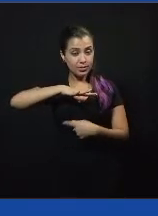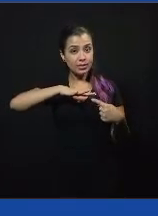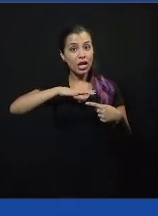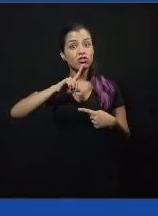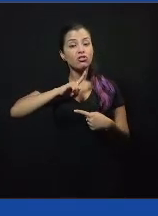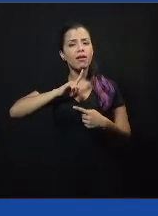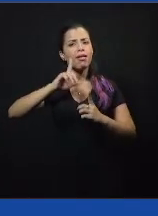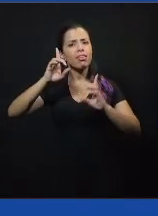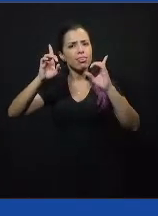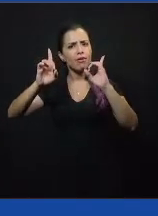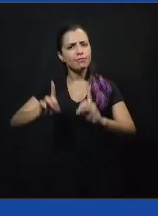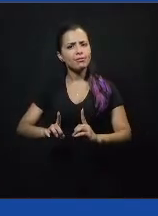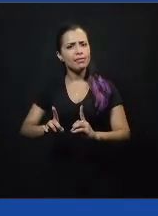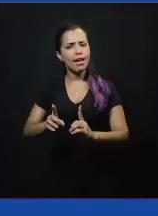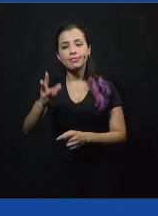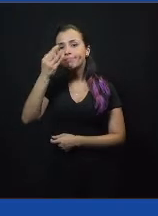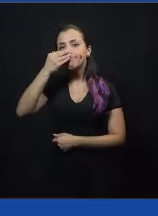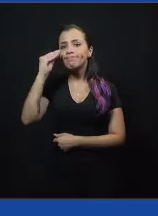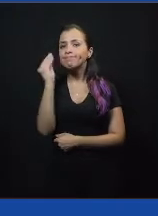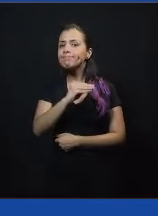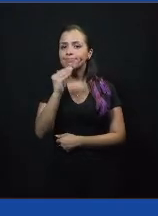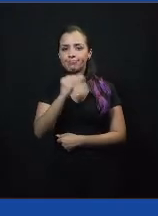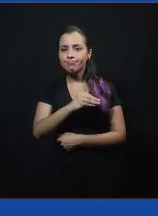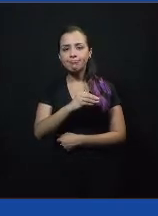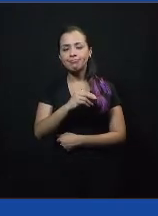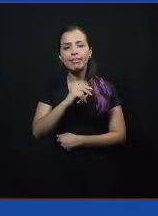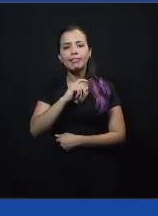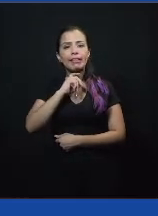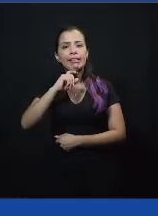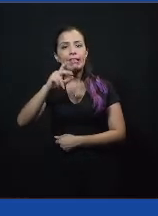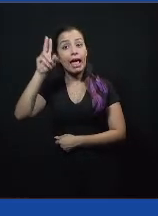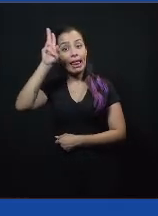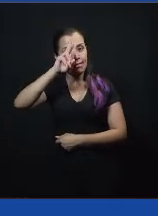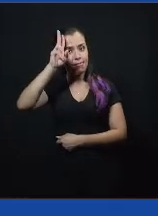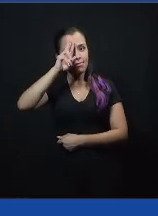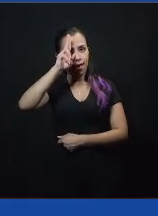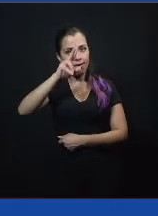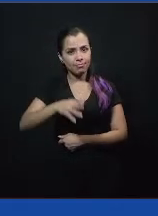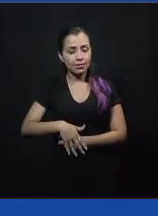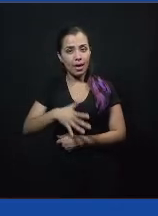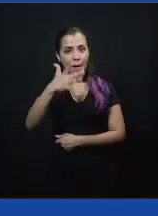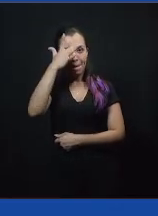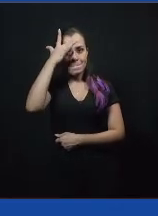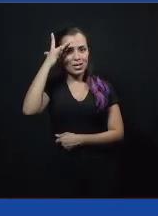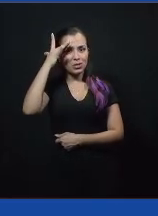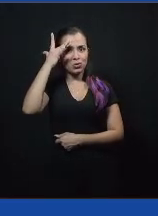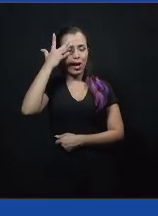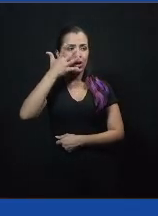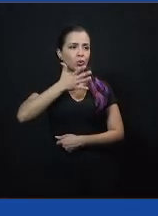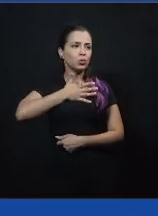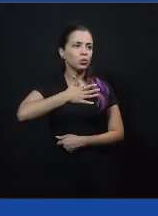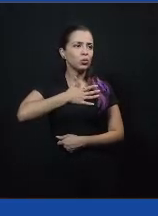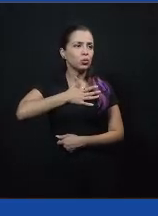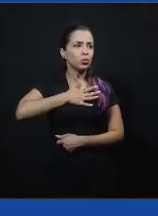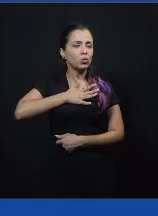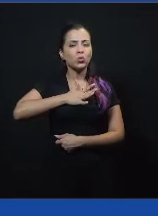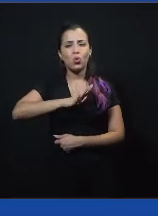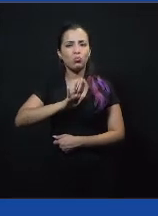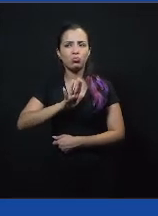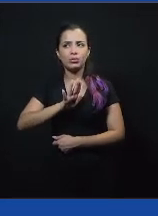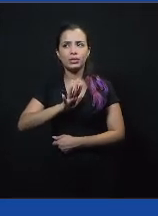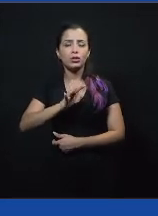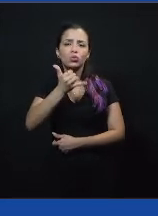e eles eram também esquecidos vamos se dizer assim é as pessoas não não se importavam muito com o bem-estar